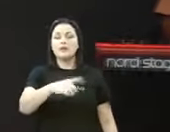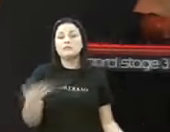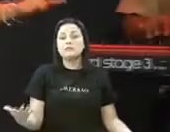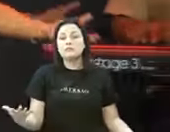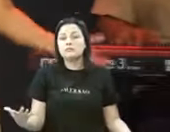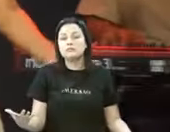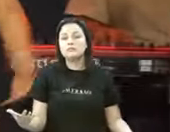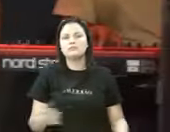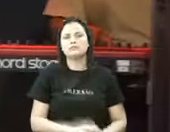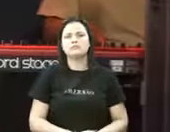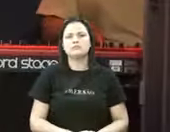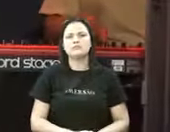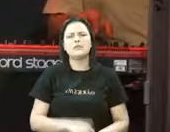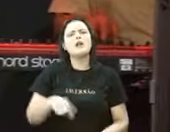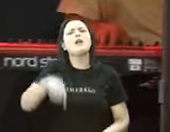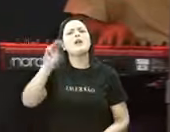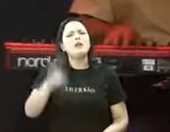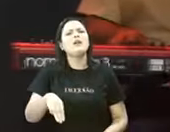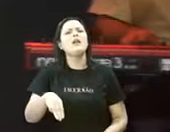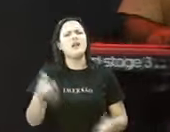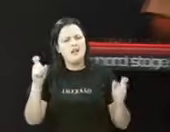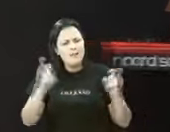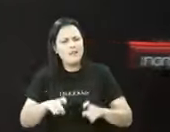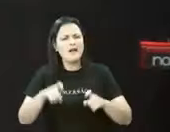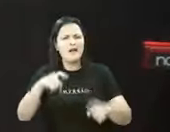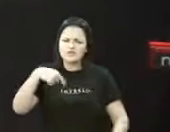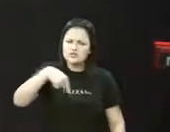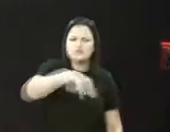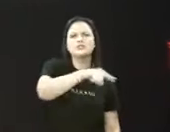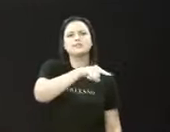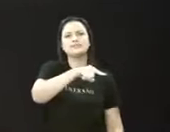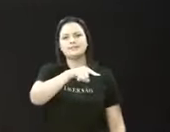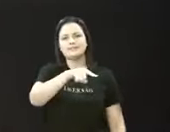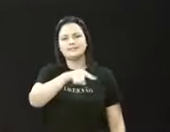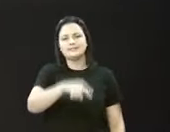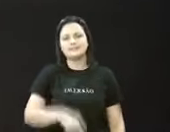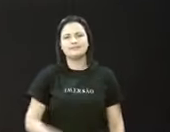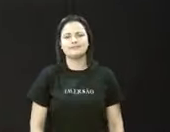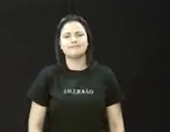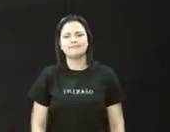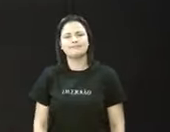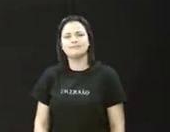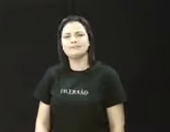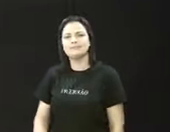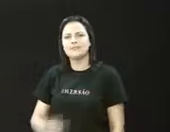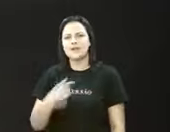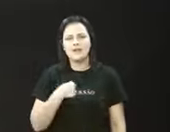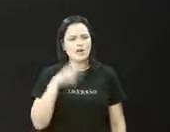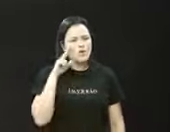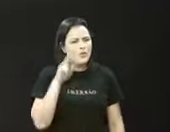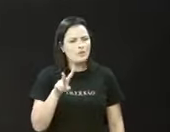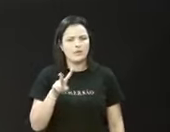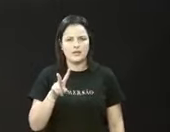ir por nós? Parece que eu estou vendo, num sentido bem, bem figurado mesmo, para você entender, parece que eu estou vendo Midian, Deus